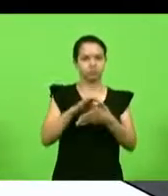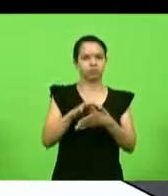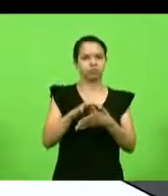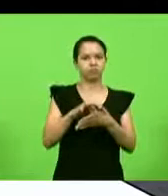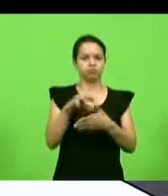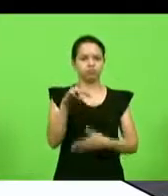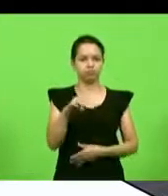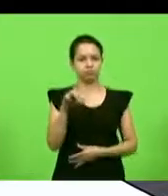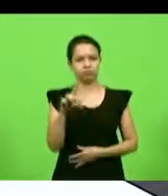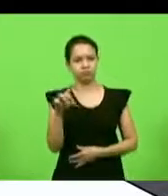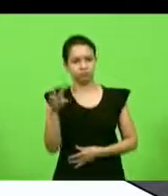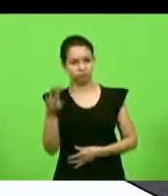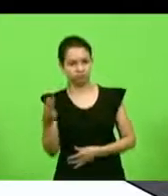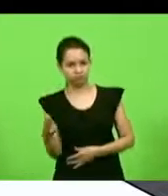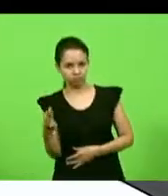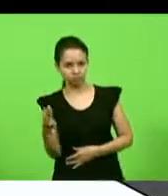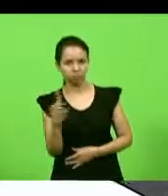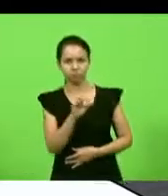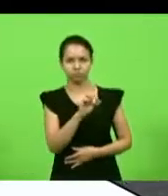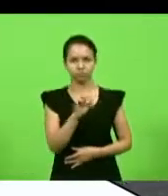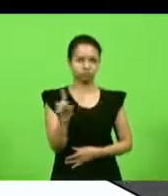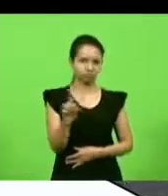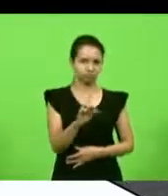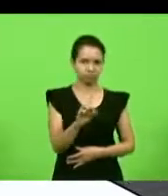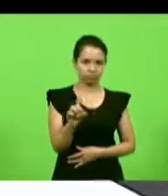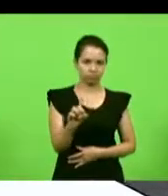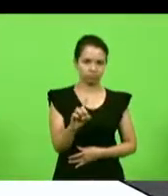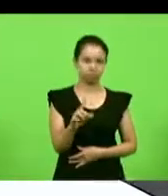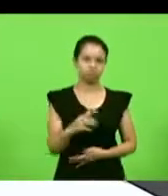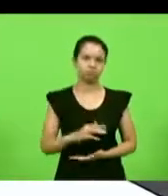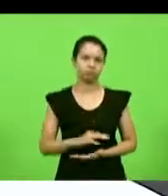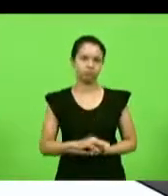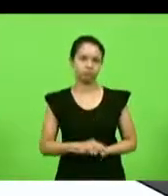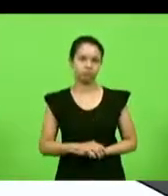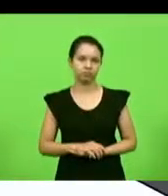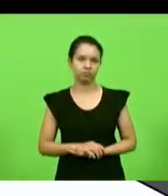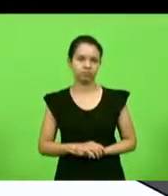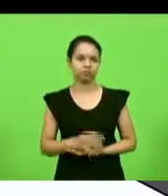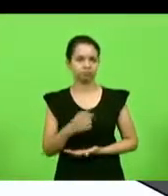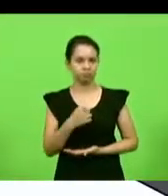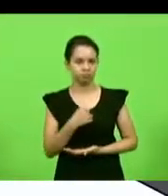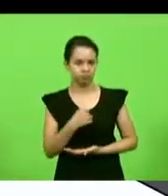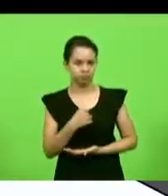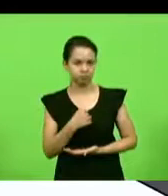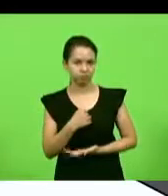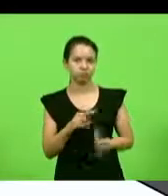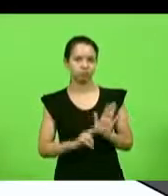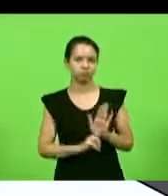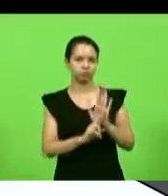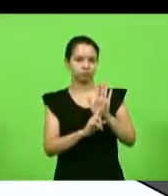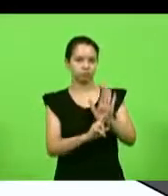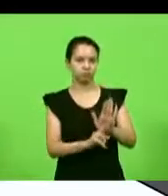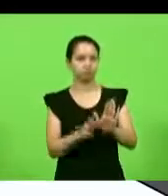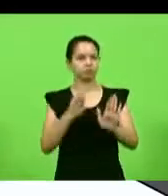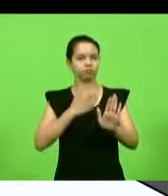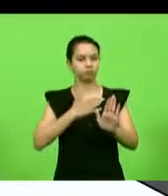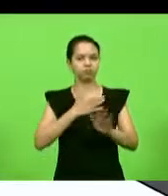nesse momento, e falo em meu nome próprio.